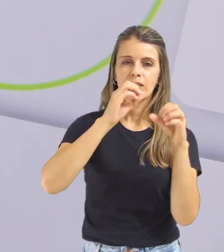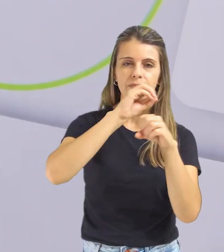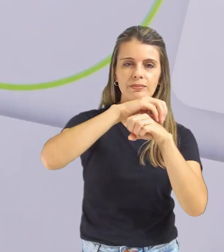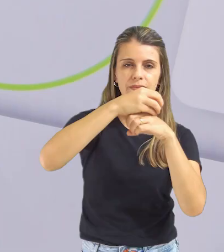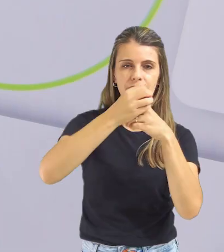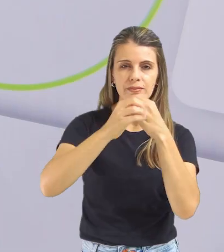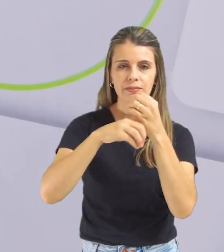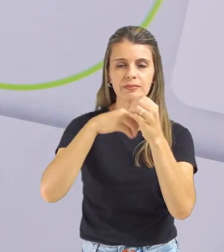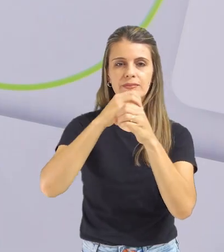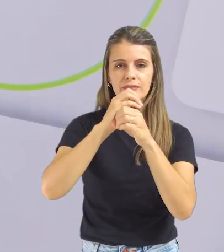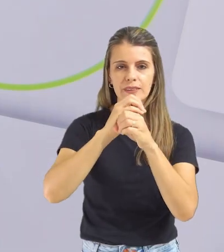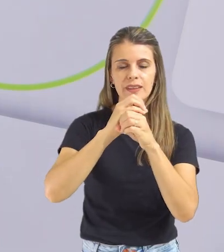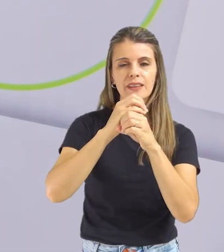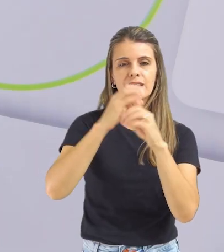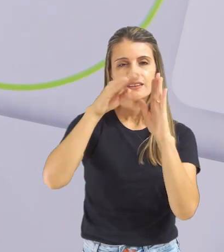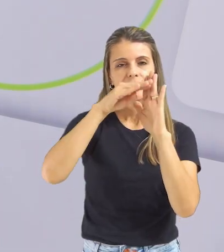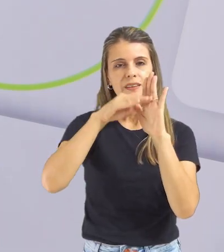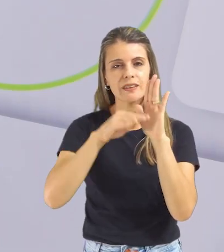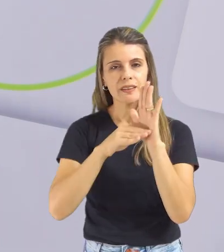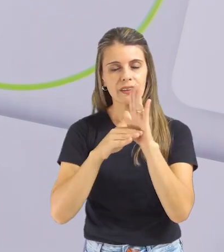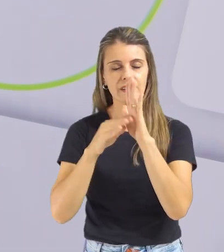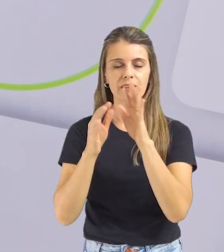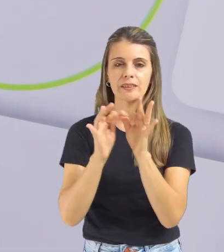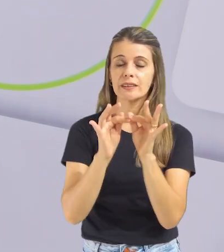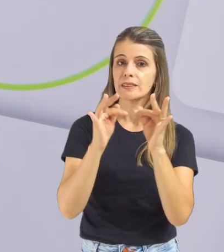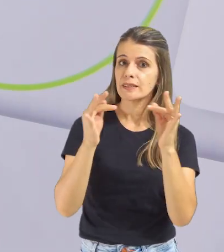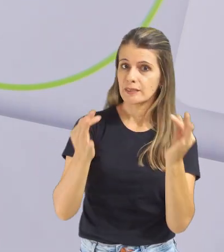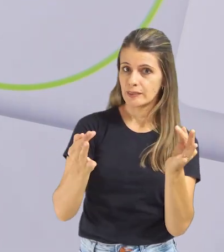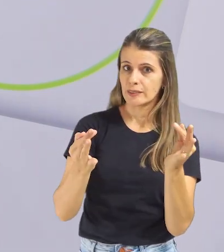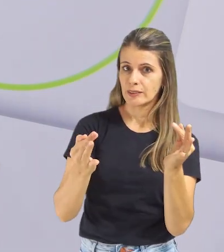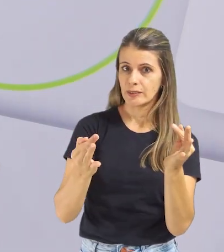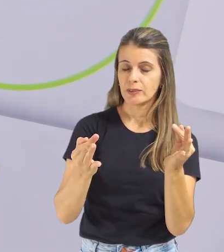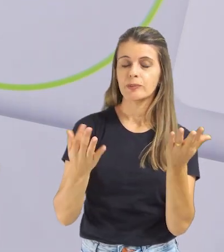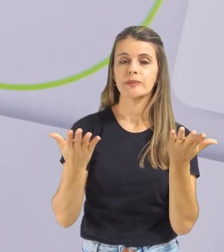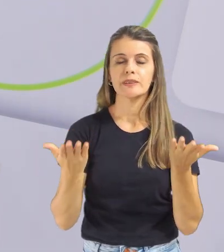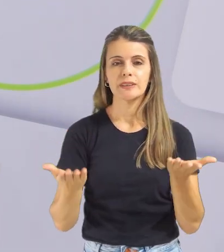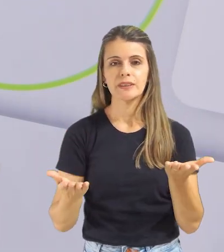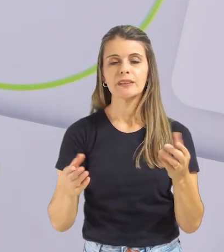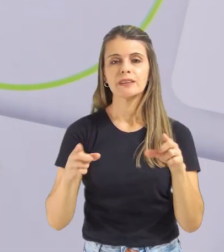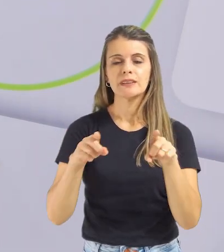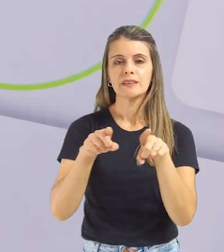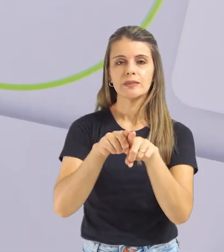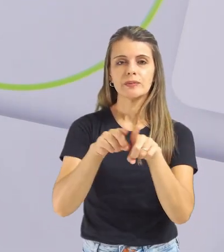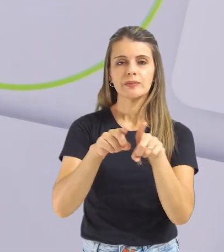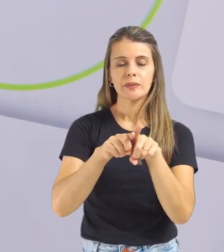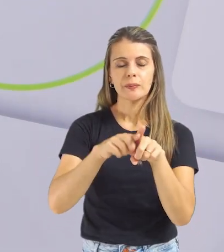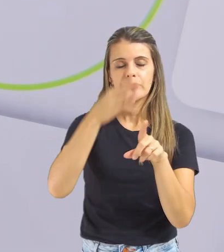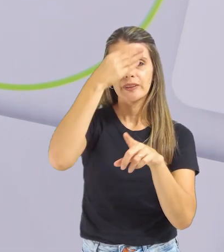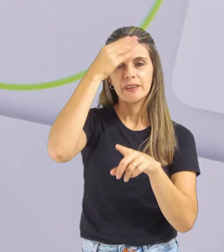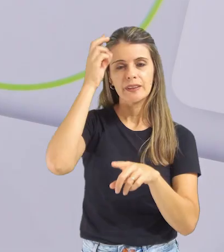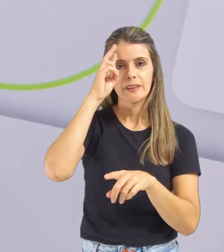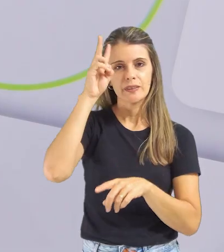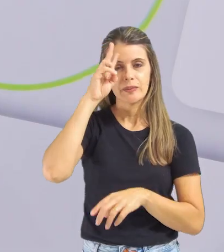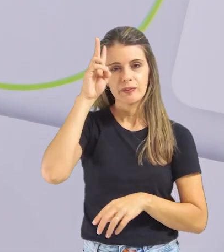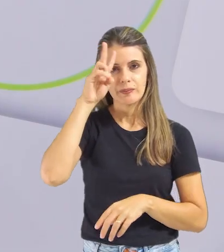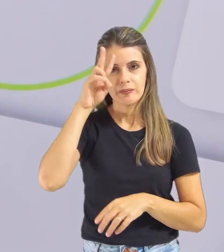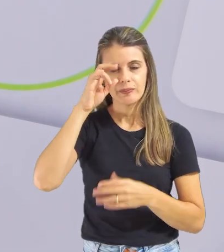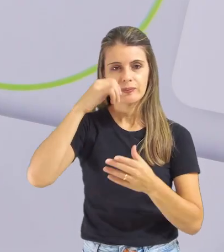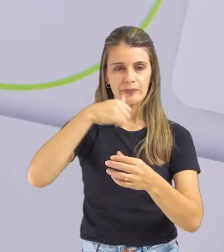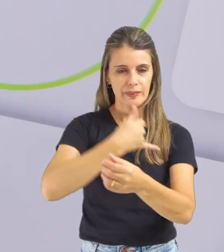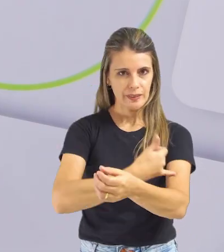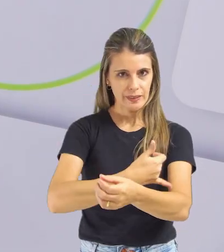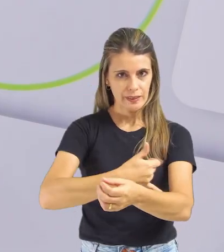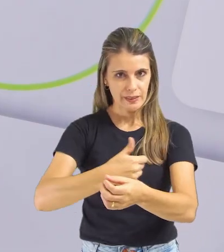ser classificados em simples e principalmente os fosfolipídios. Não esquecer do